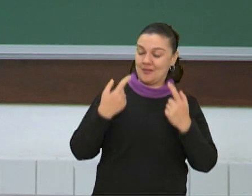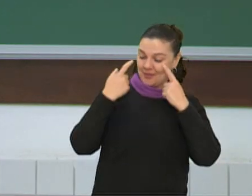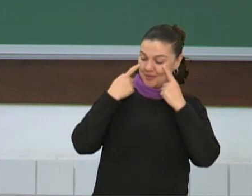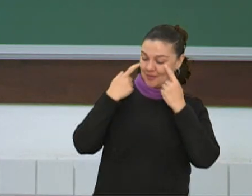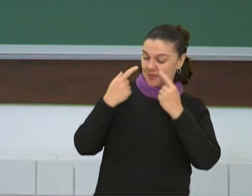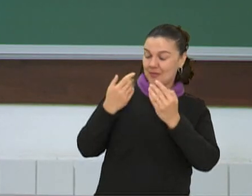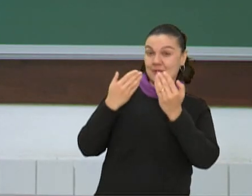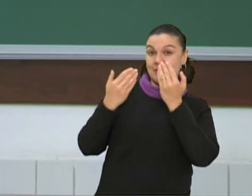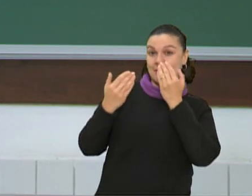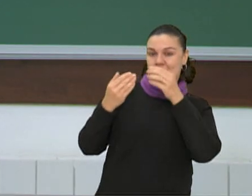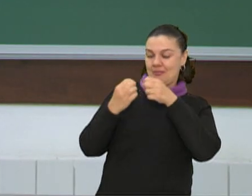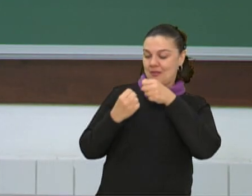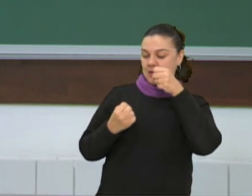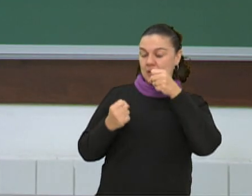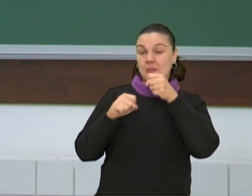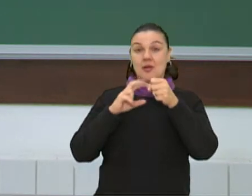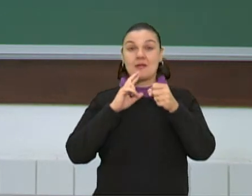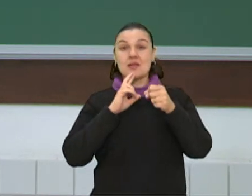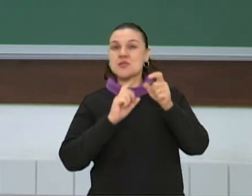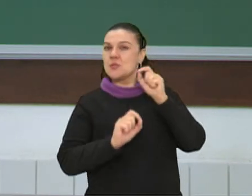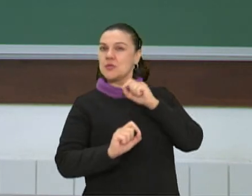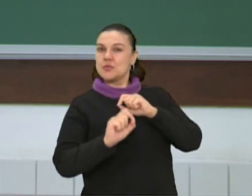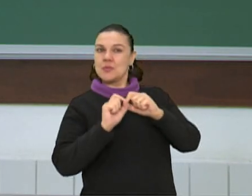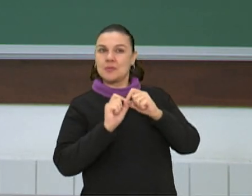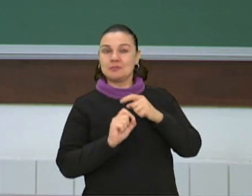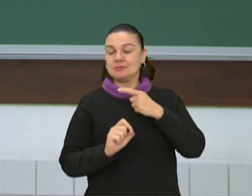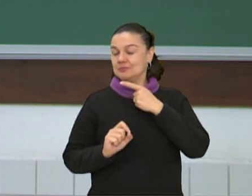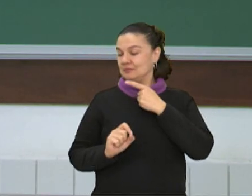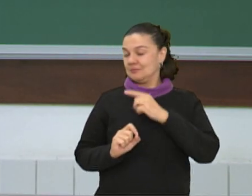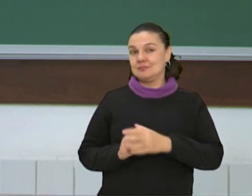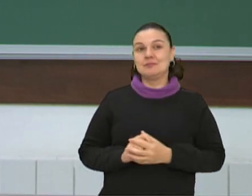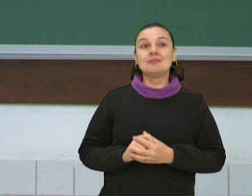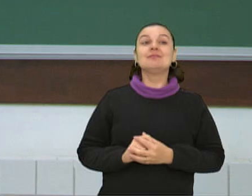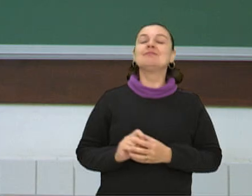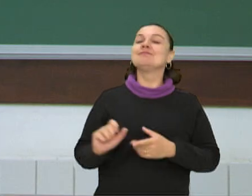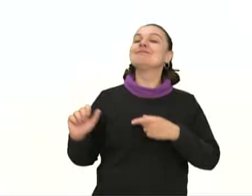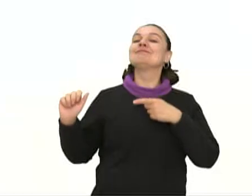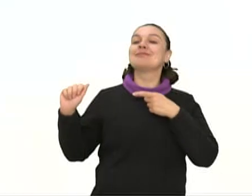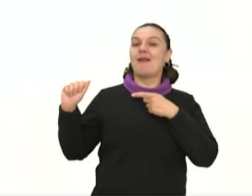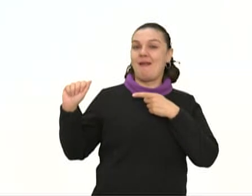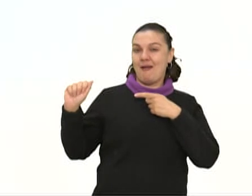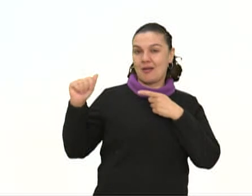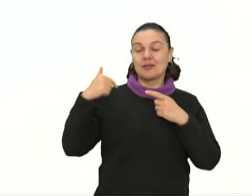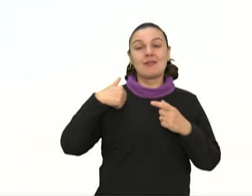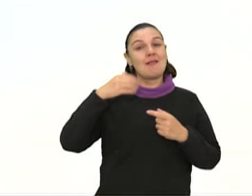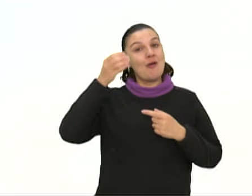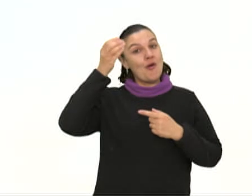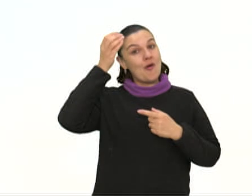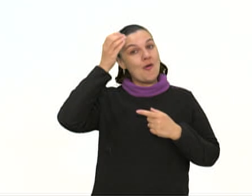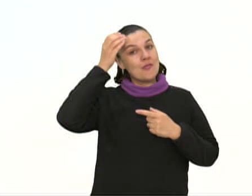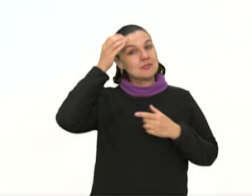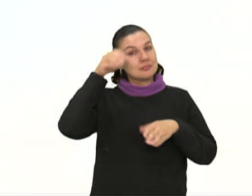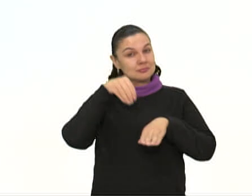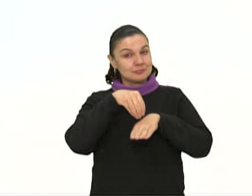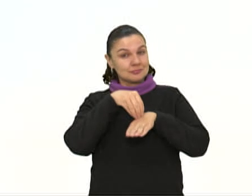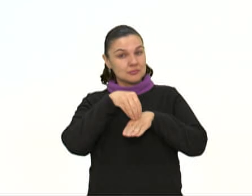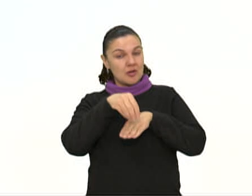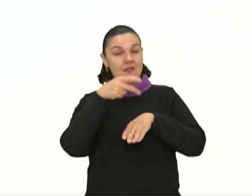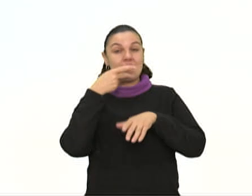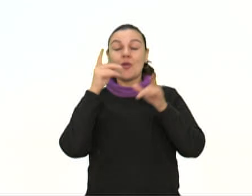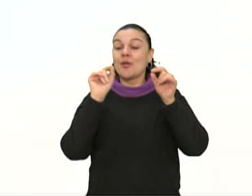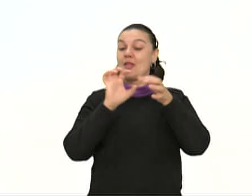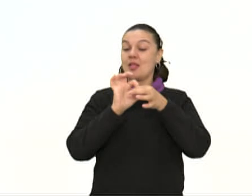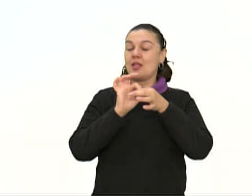Analisando esse cartaz, podemos chegar a qual alternativa? A uma conscientização, porque ele diz liberdade